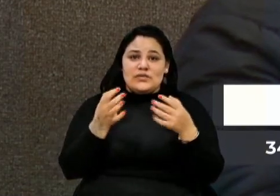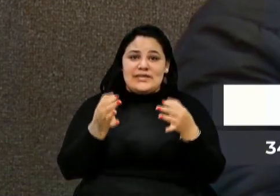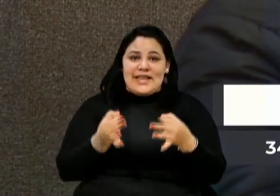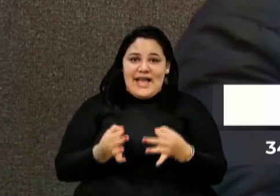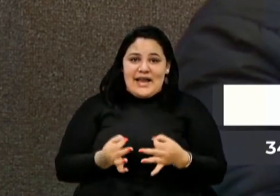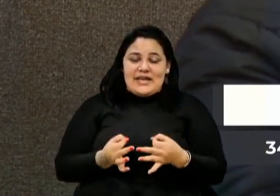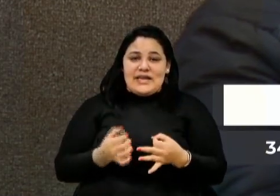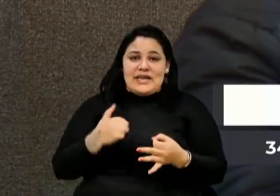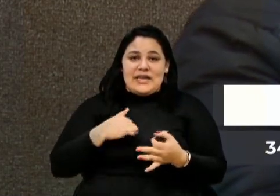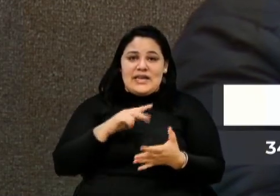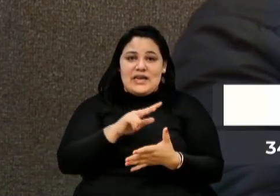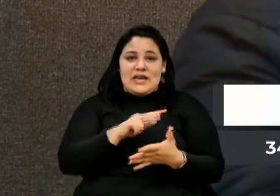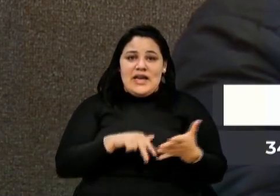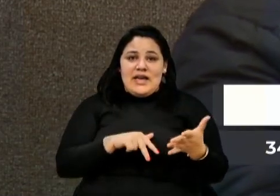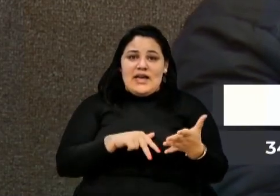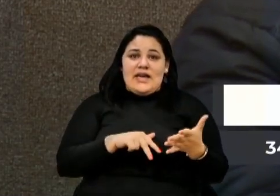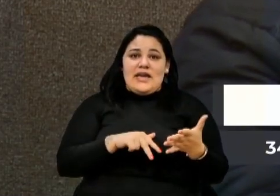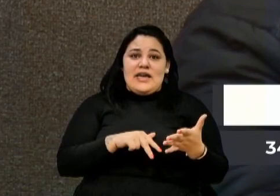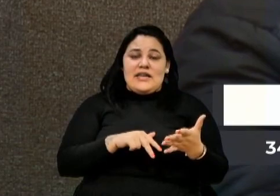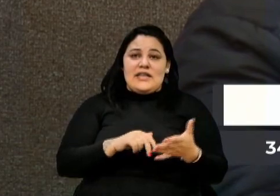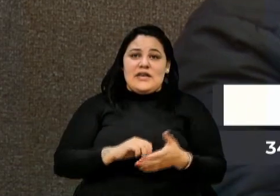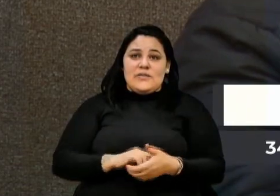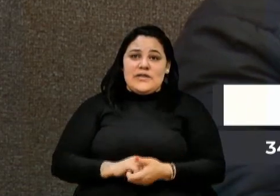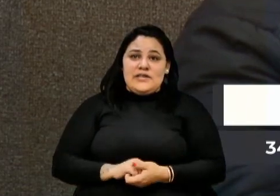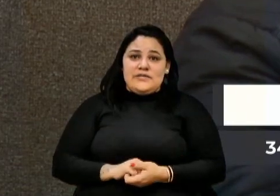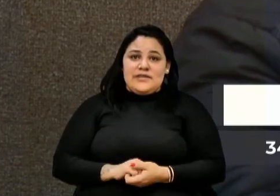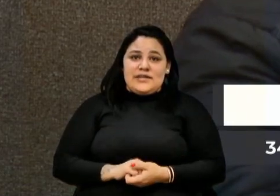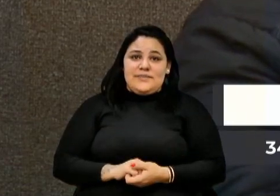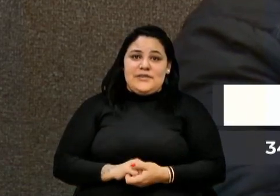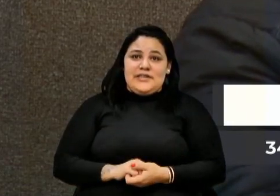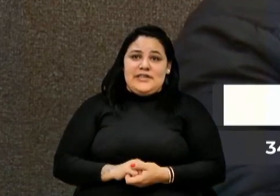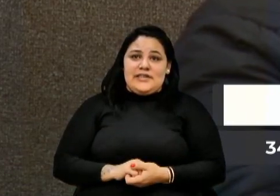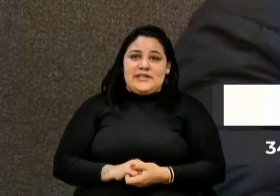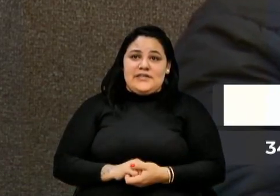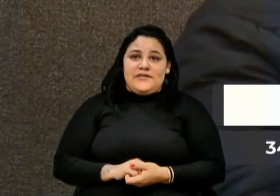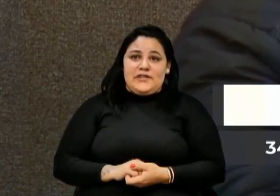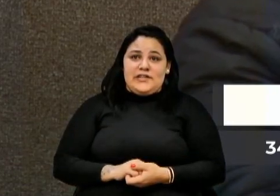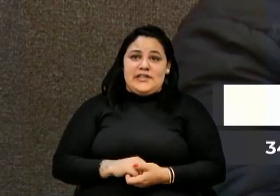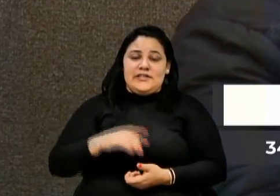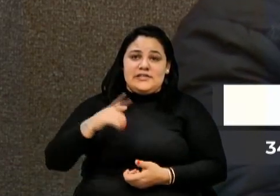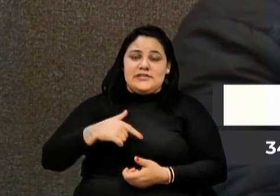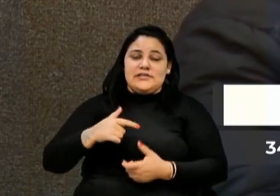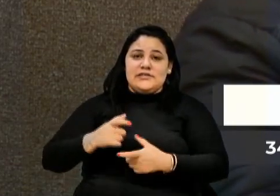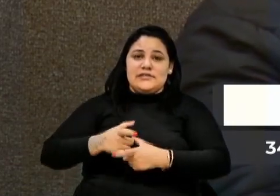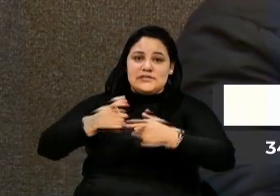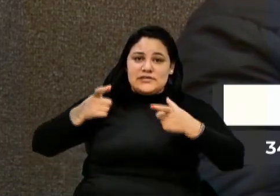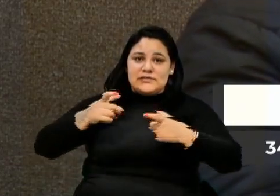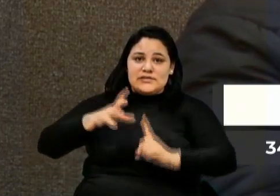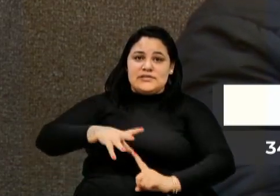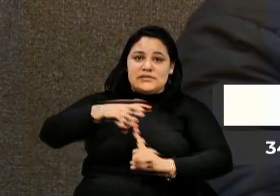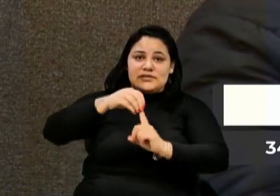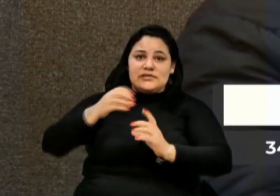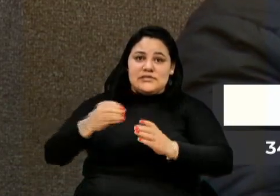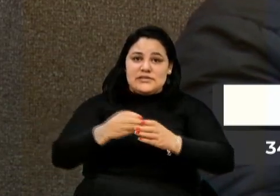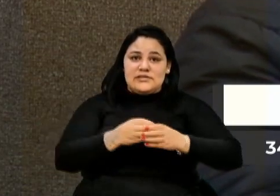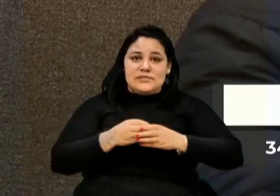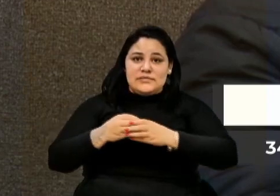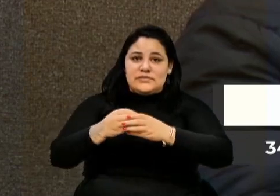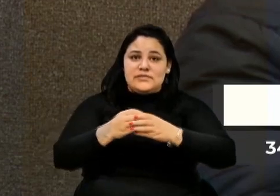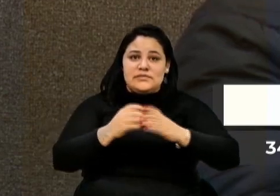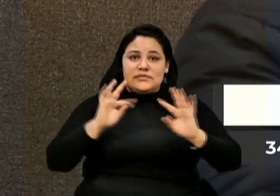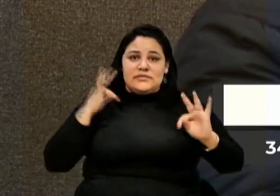e ouvi isso e fiquei surpreso que o turismo religioso está em alta e é o principal turismo que as